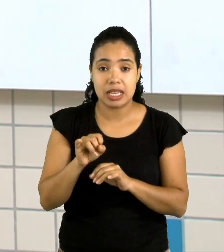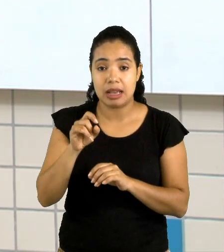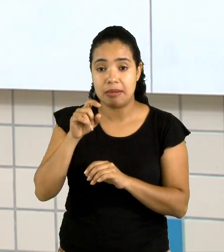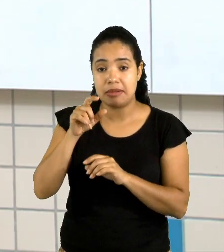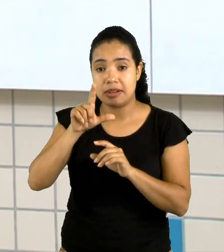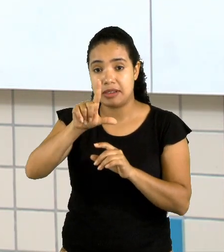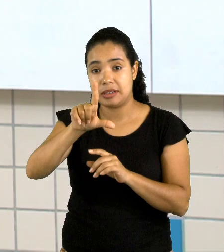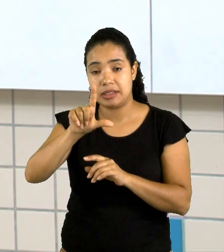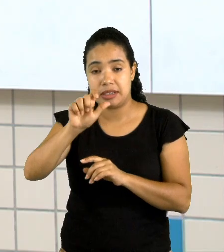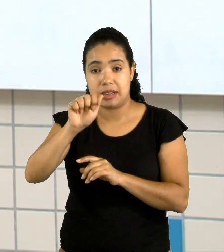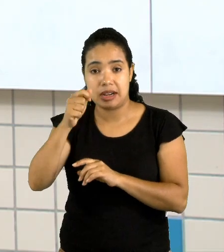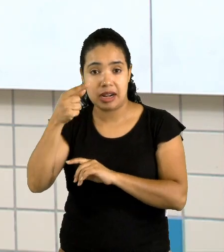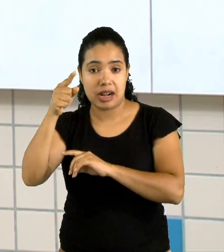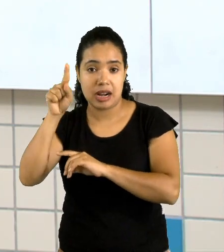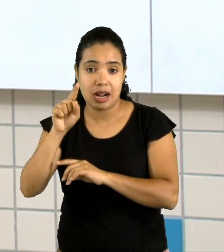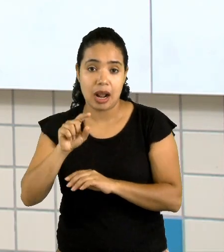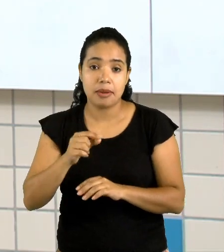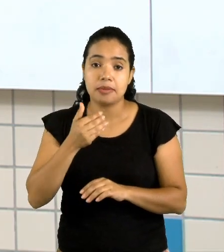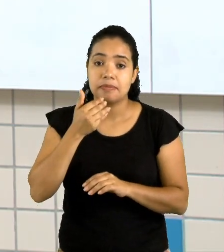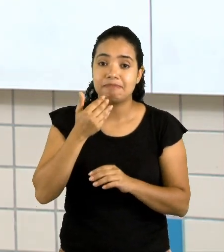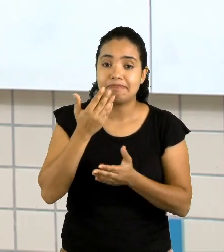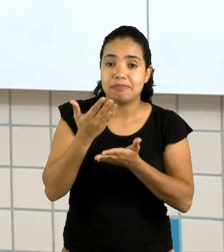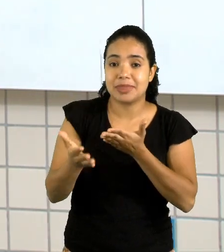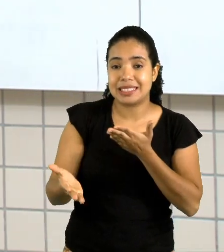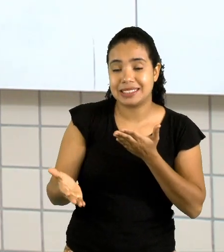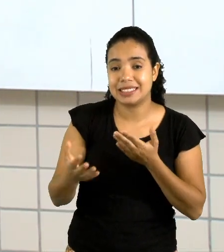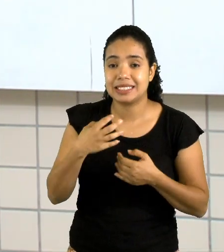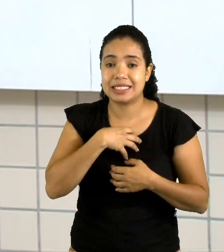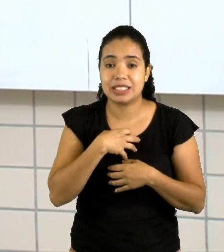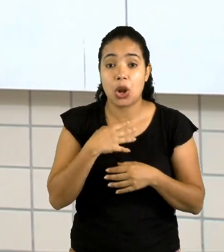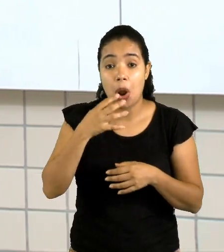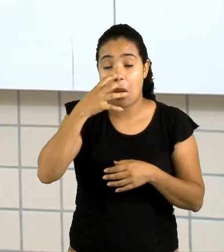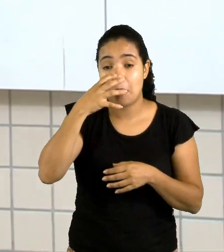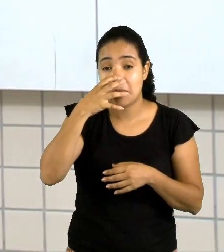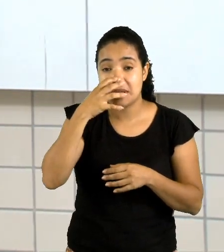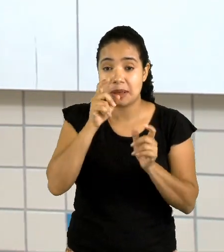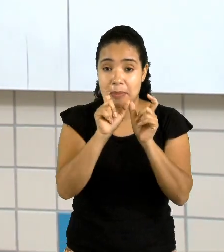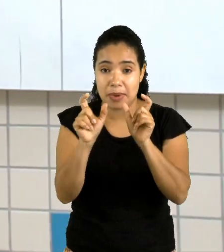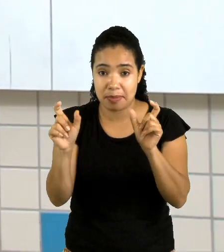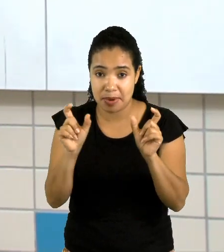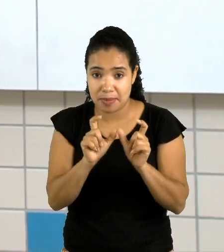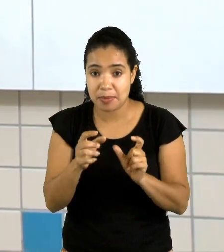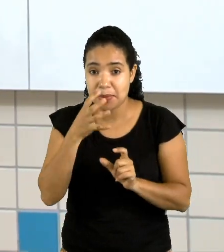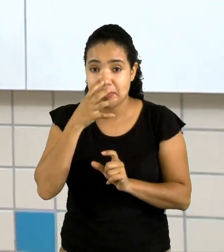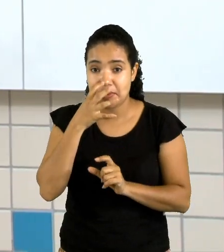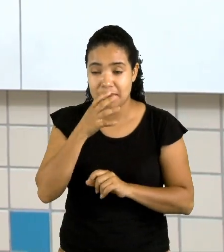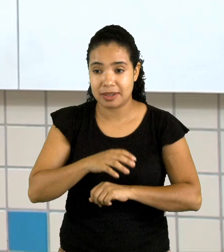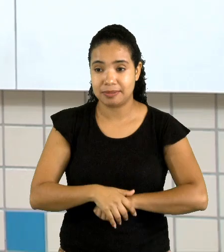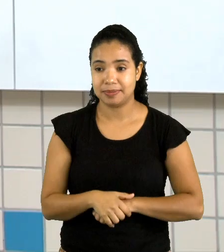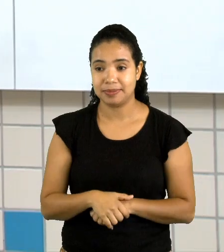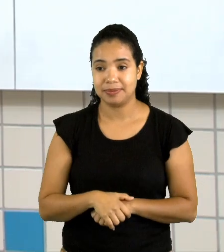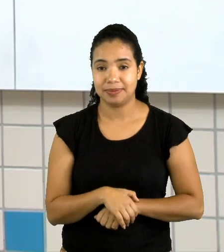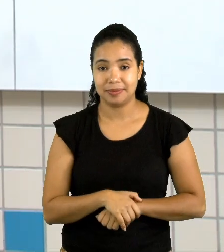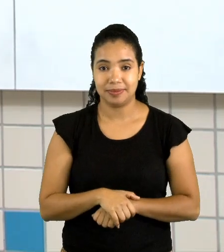uma palavra, ela perde o sentido. Observe essa palavra aqui.